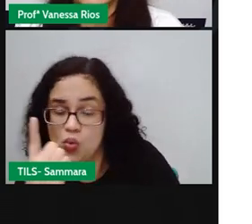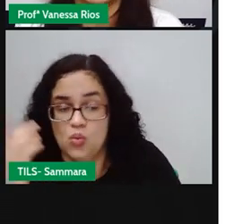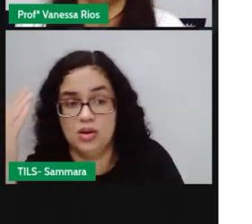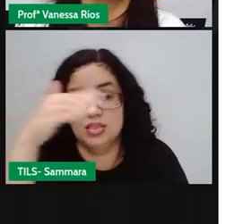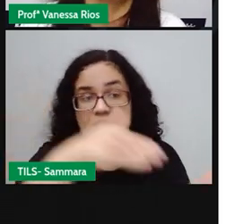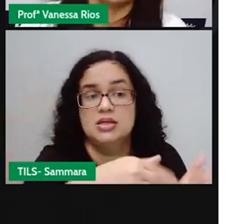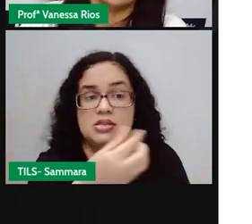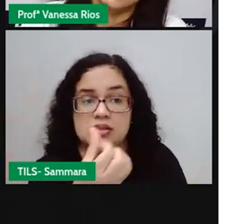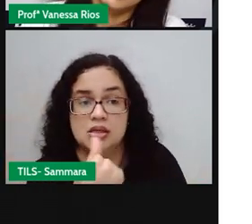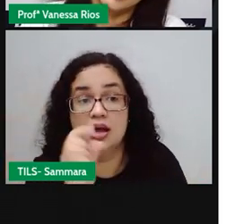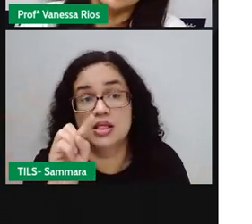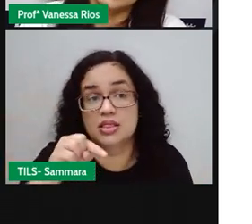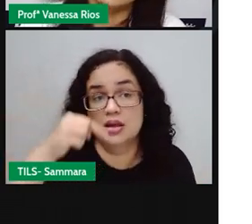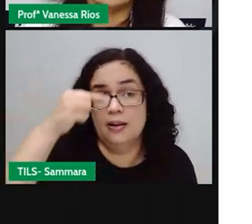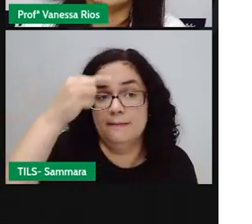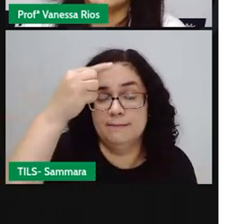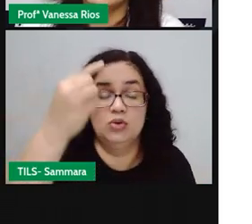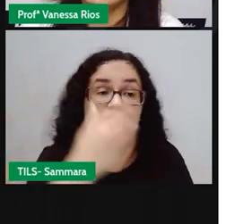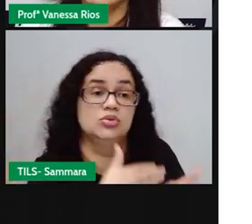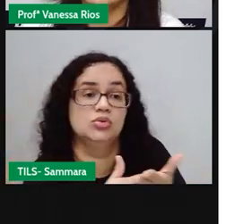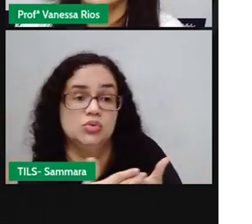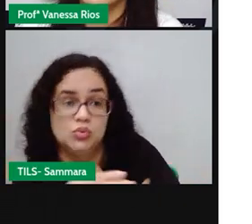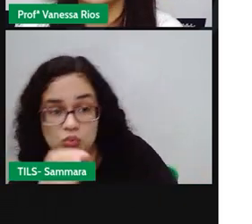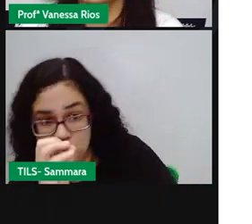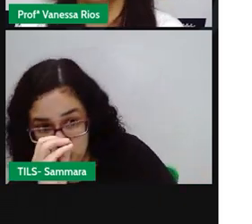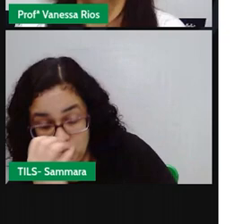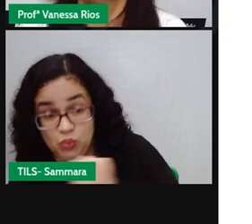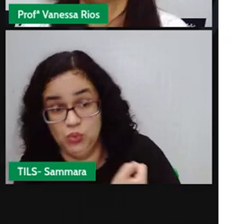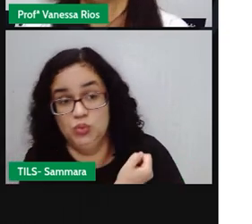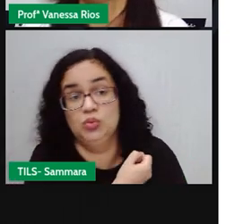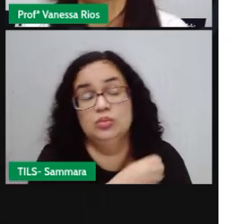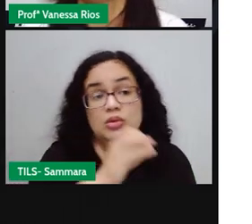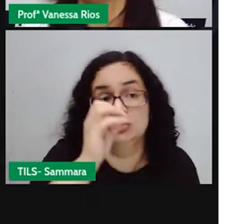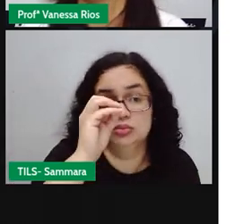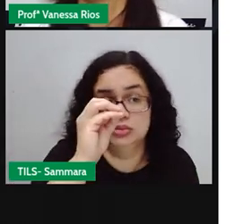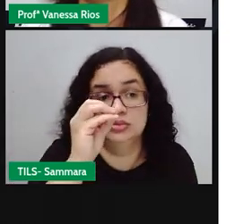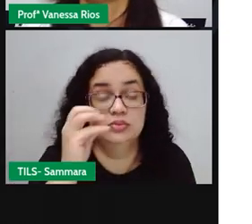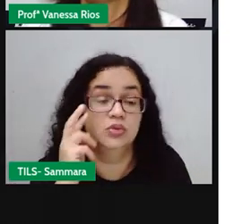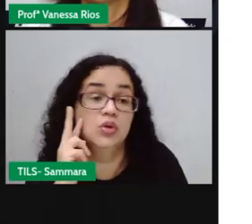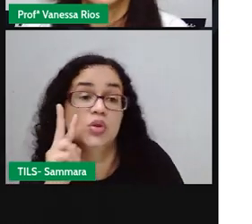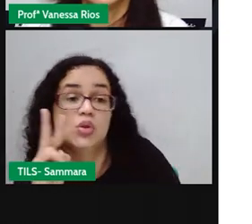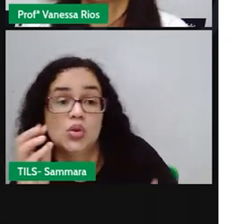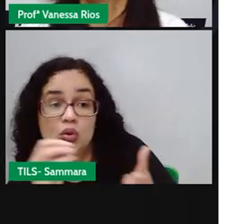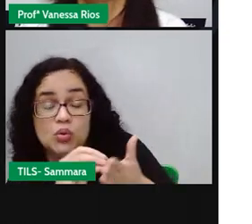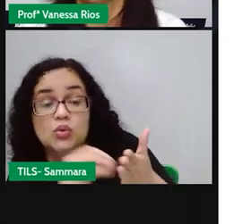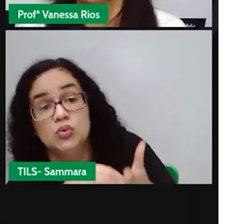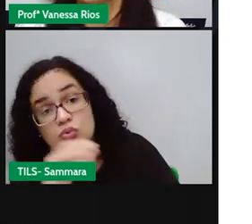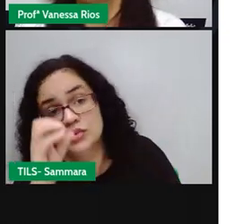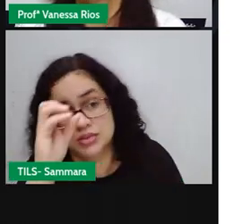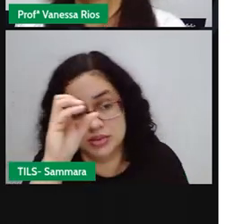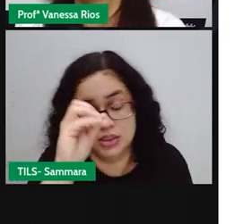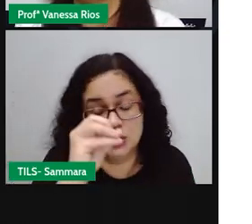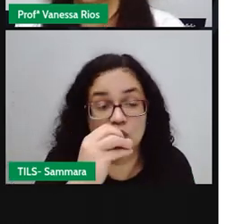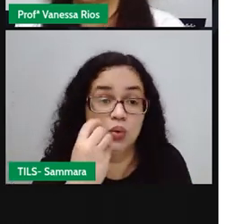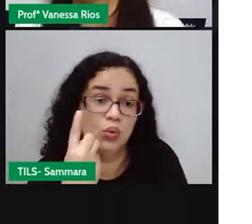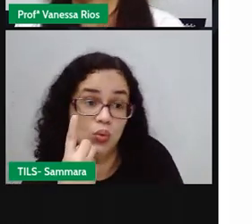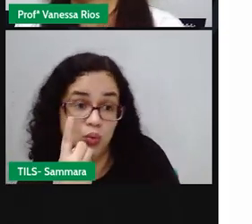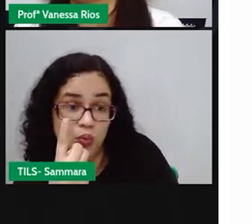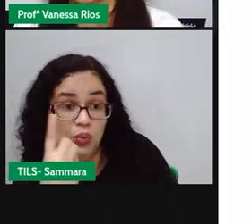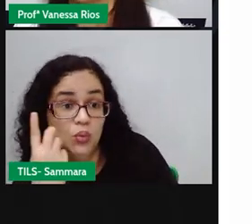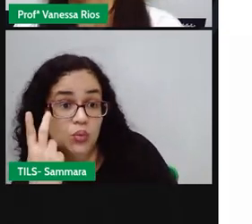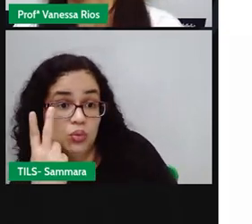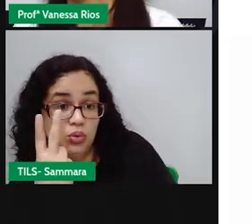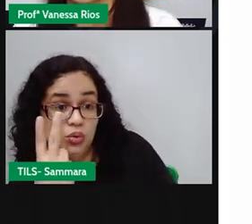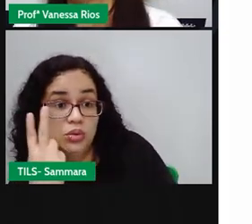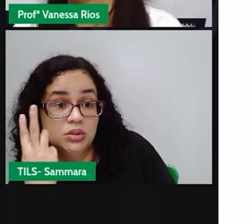a 6. Aí, depois foi introduzida a pecinha com zero. Mas a gente vê lá, dominó com zero, com 1, com 2,